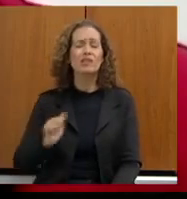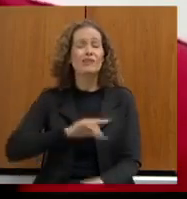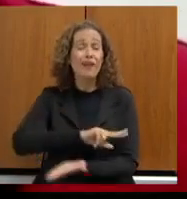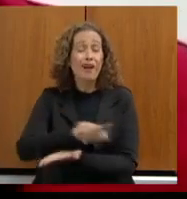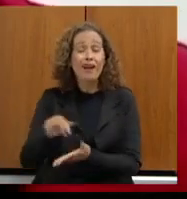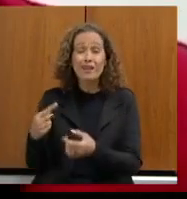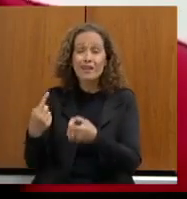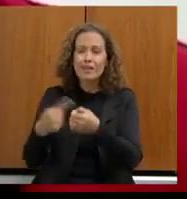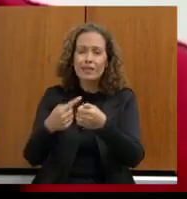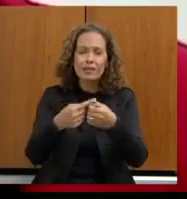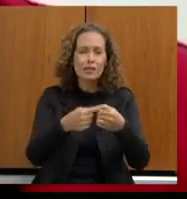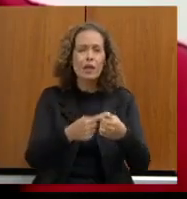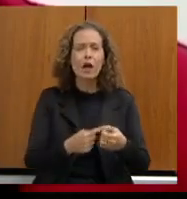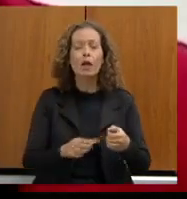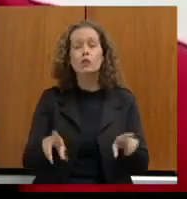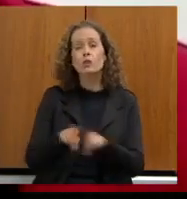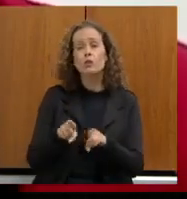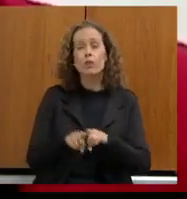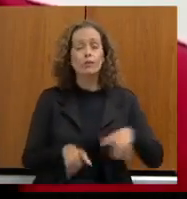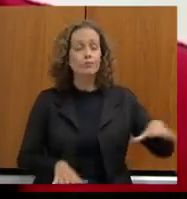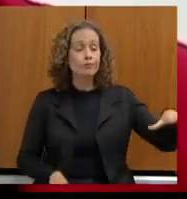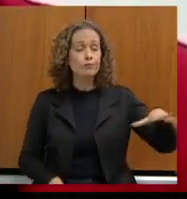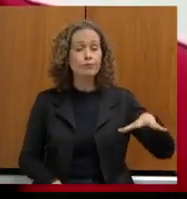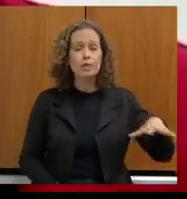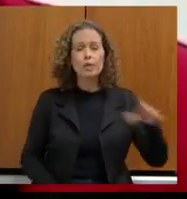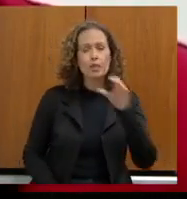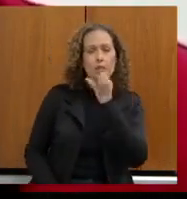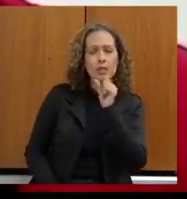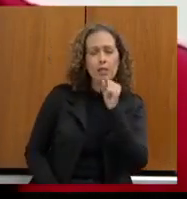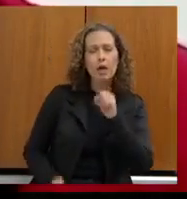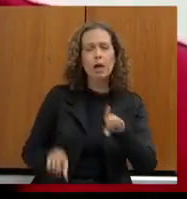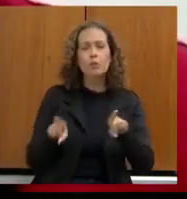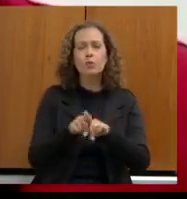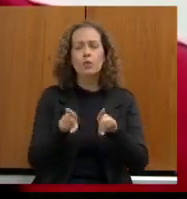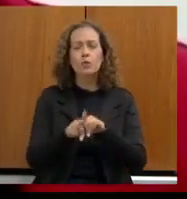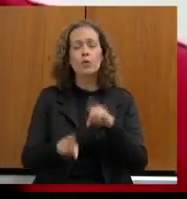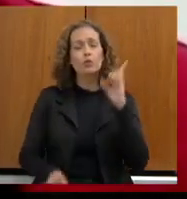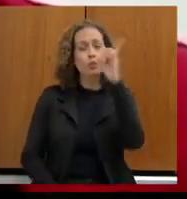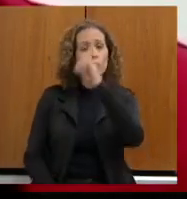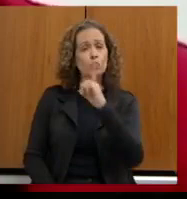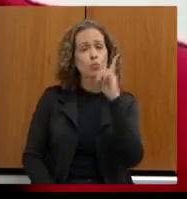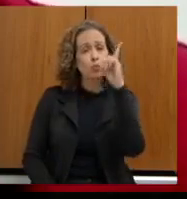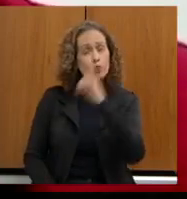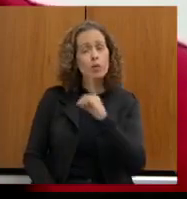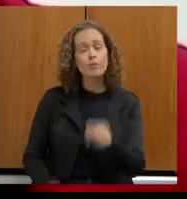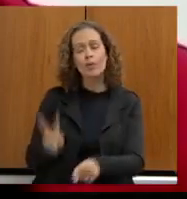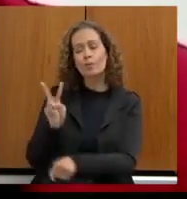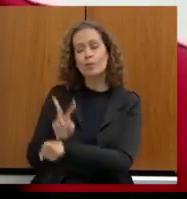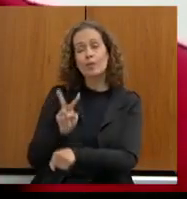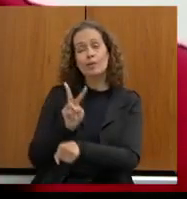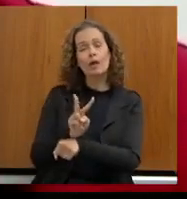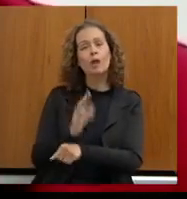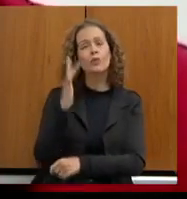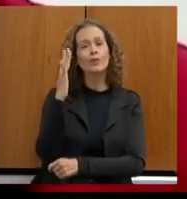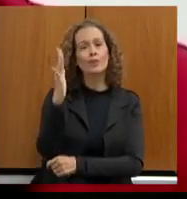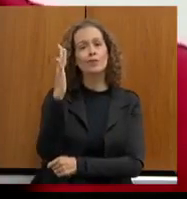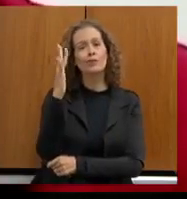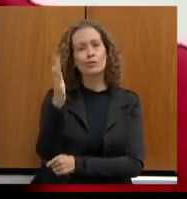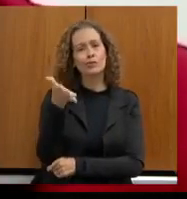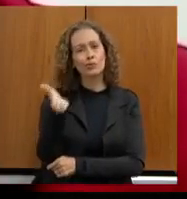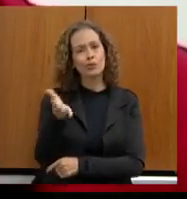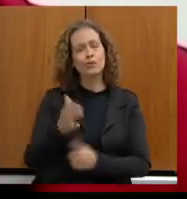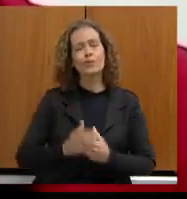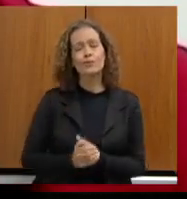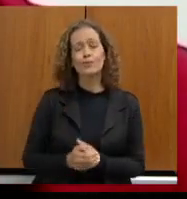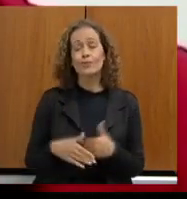que saiu de Coronel Fabriciano aos autodomínio para o plantão em Ipatinga E isso tem tirado um